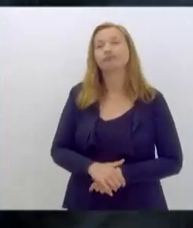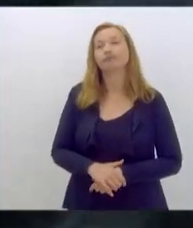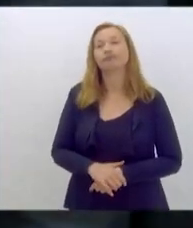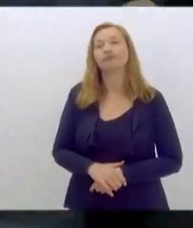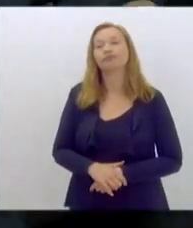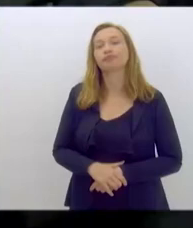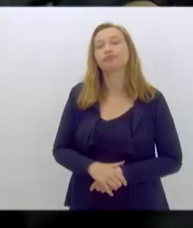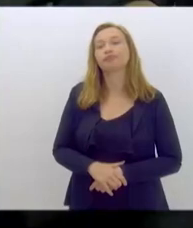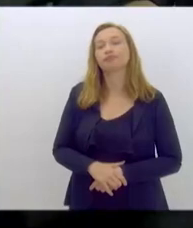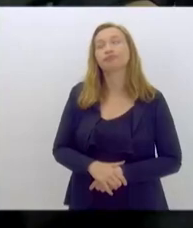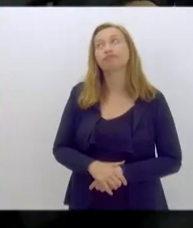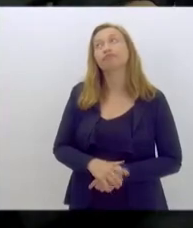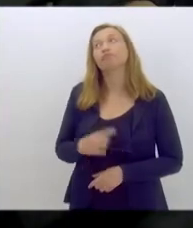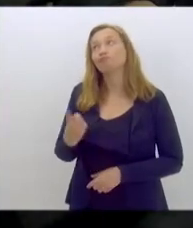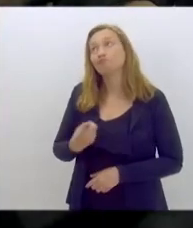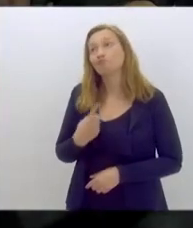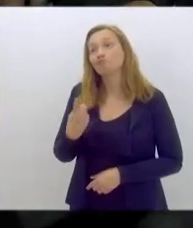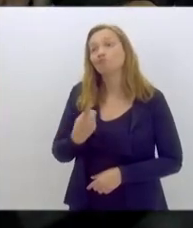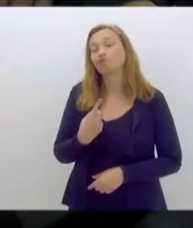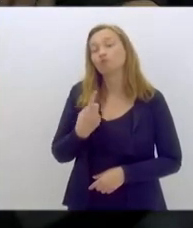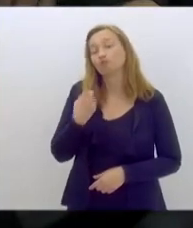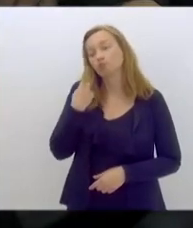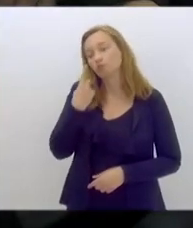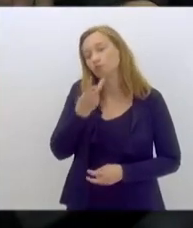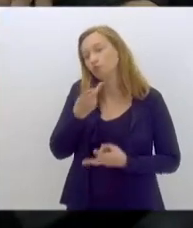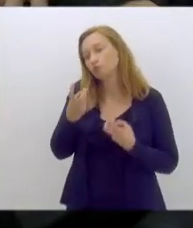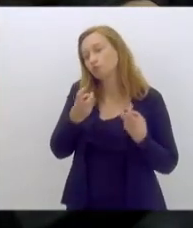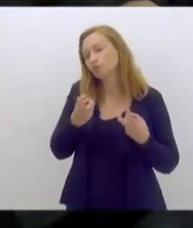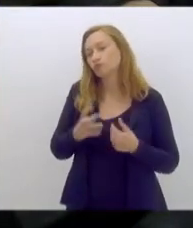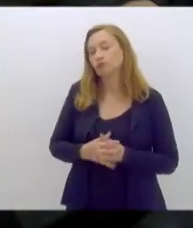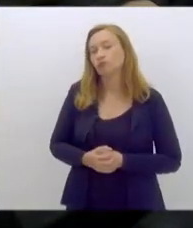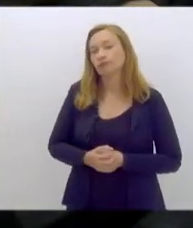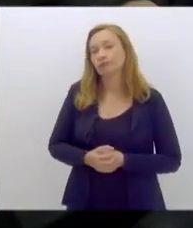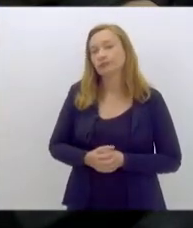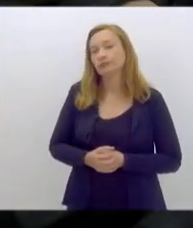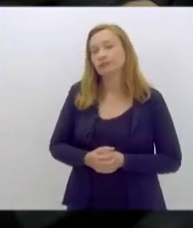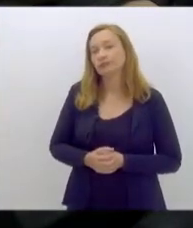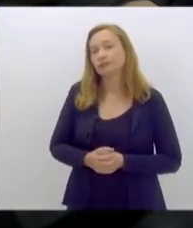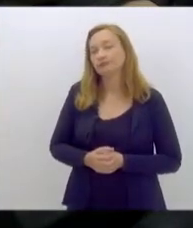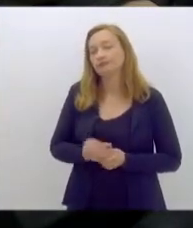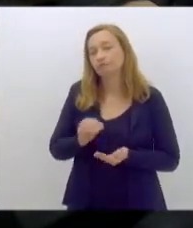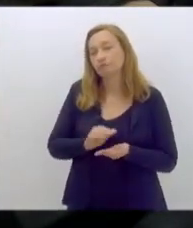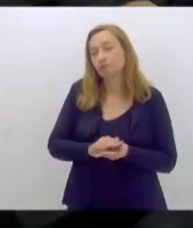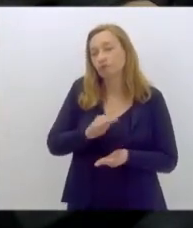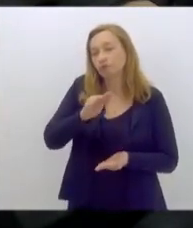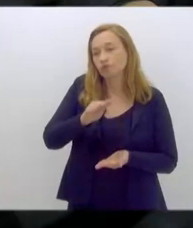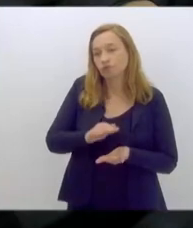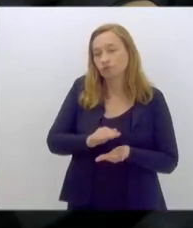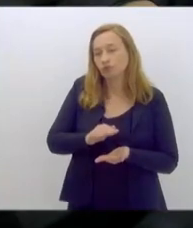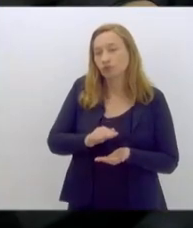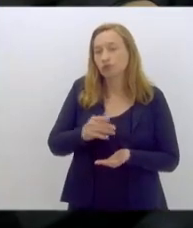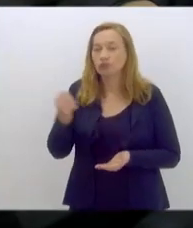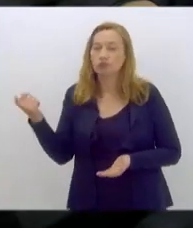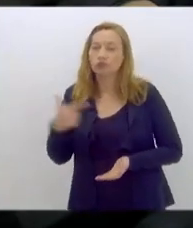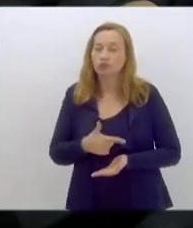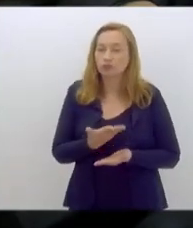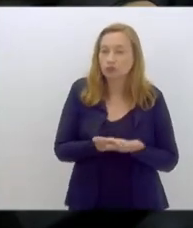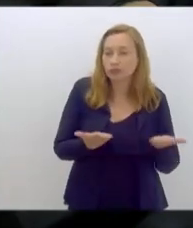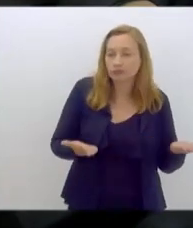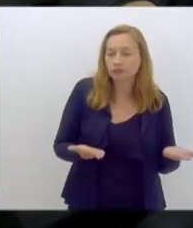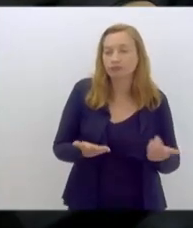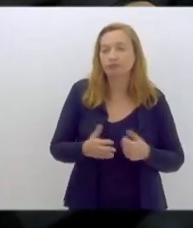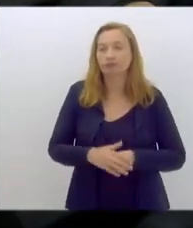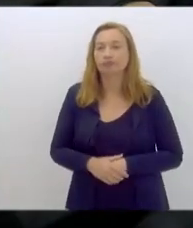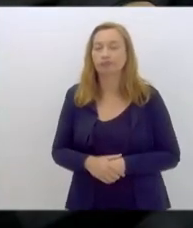nós estamos experimentando uma um volume um pouco maior do que a perda prevista